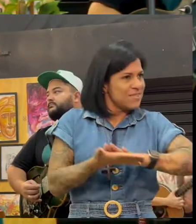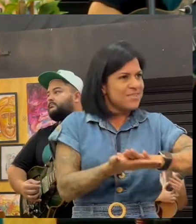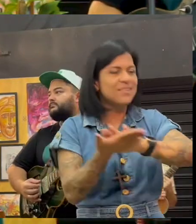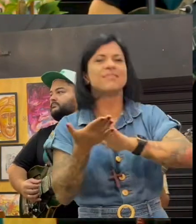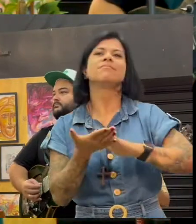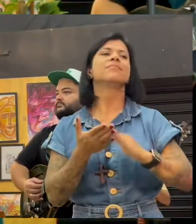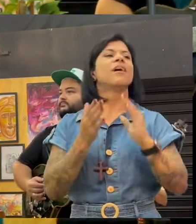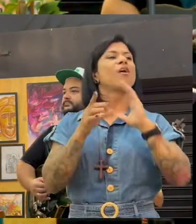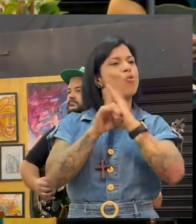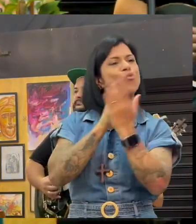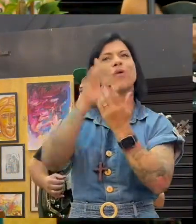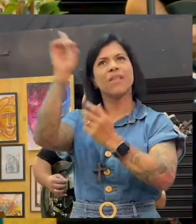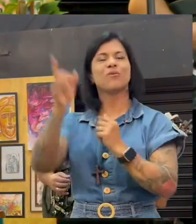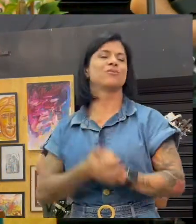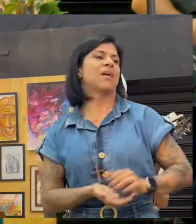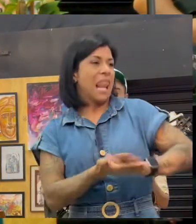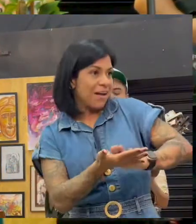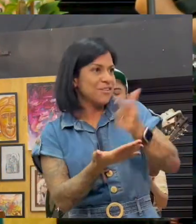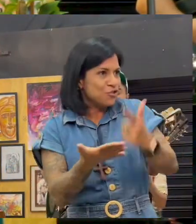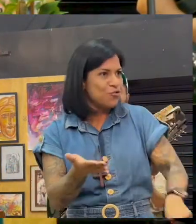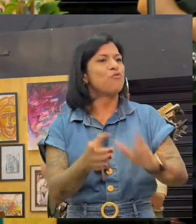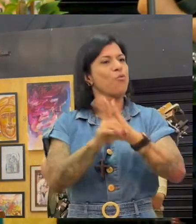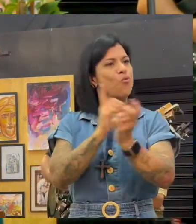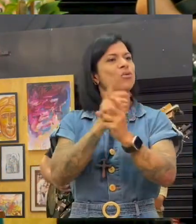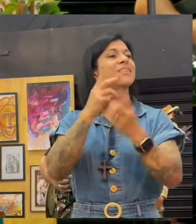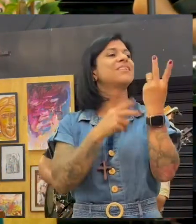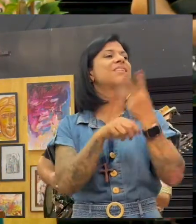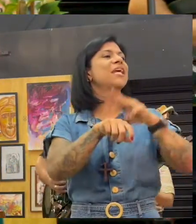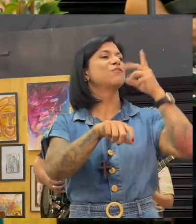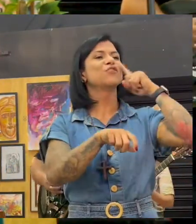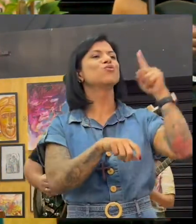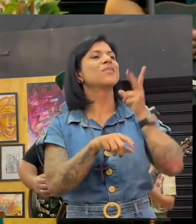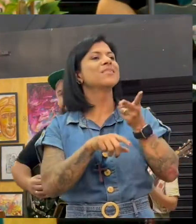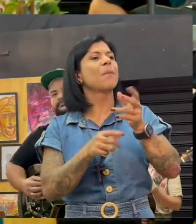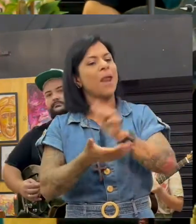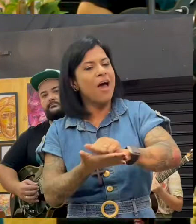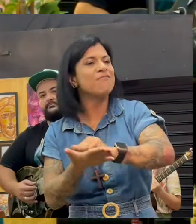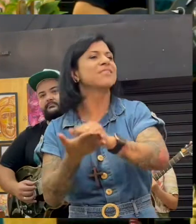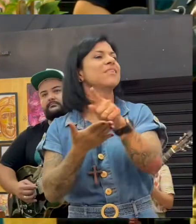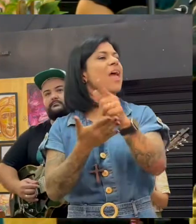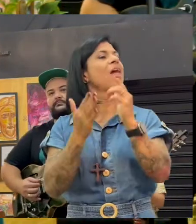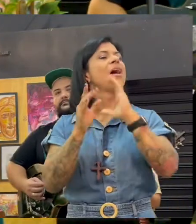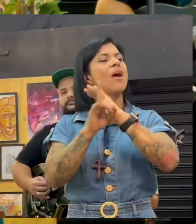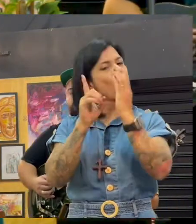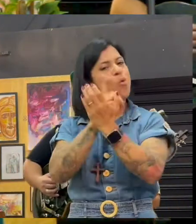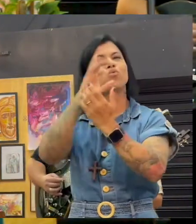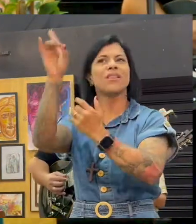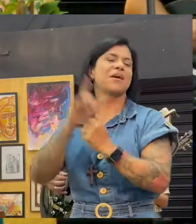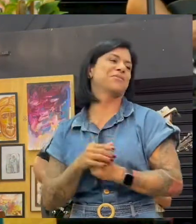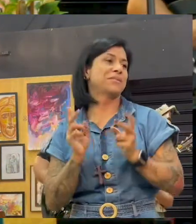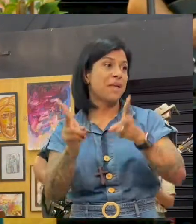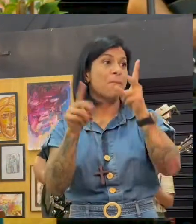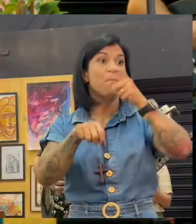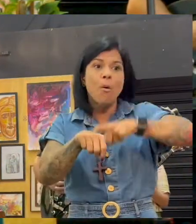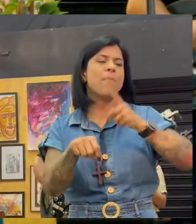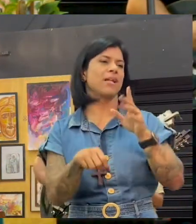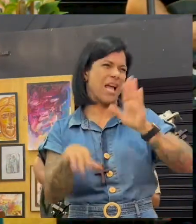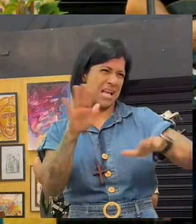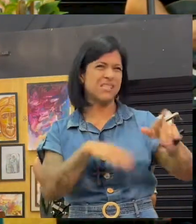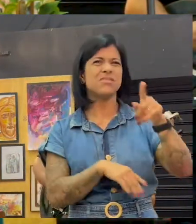vasilha entendendo que ali o Senhor está presente, que você está cultuando a Ele também. Então, se você tem uma